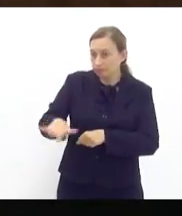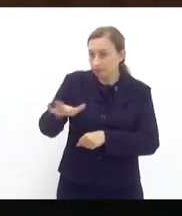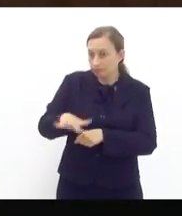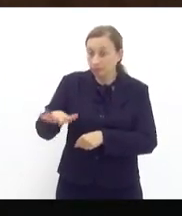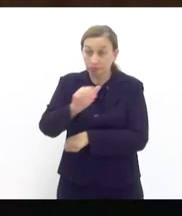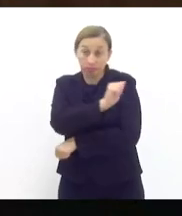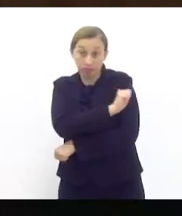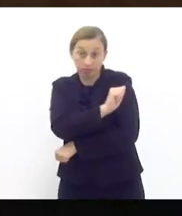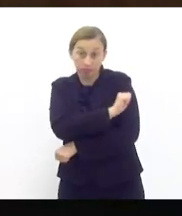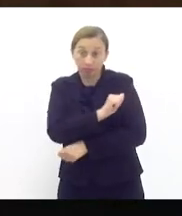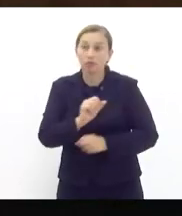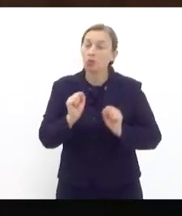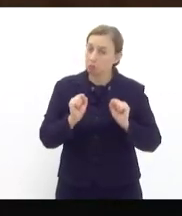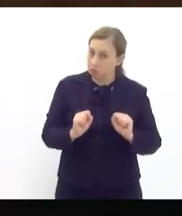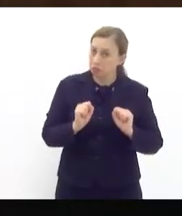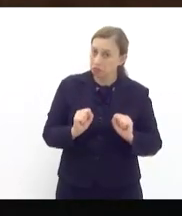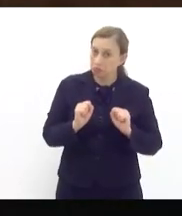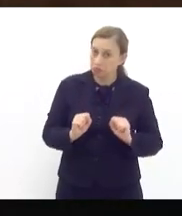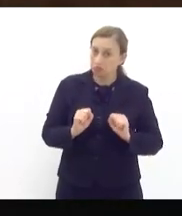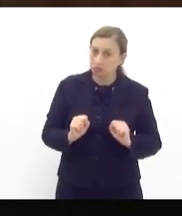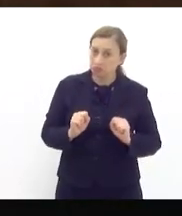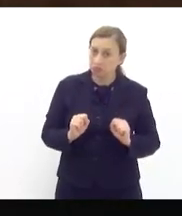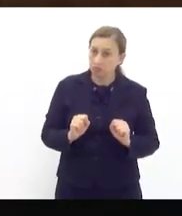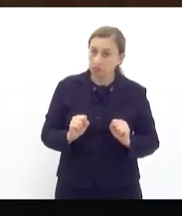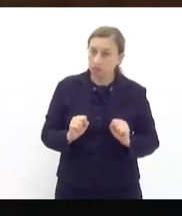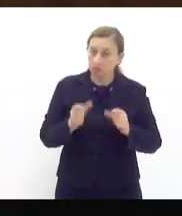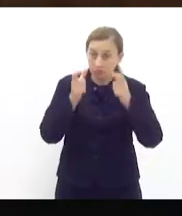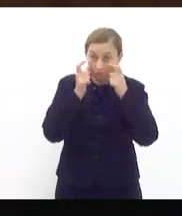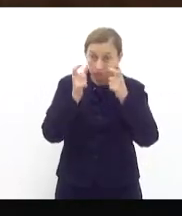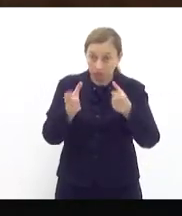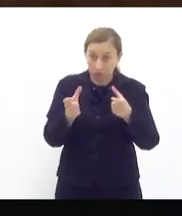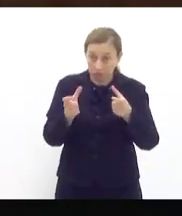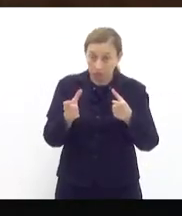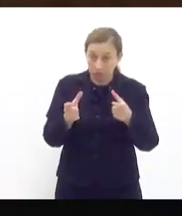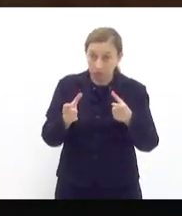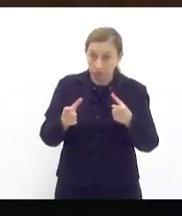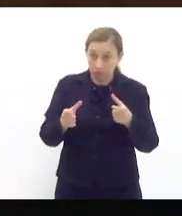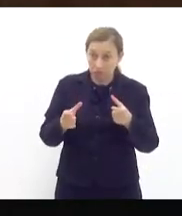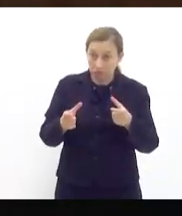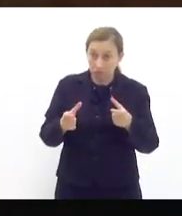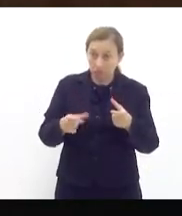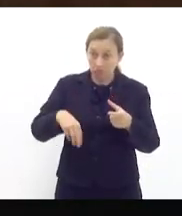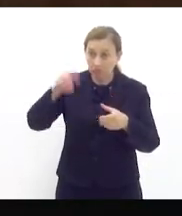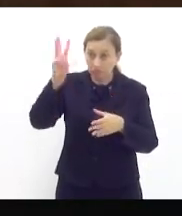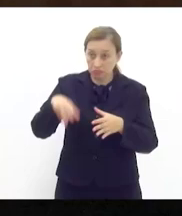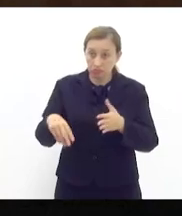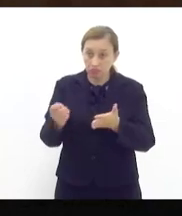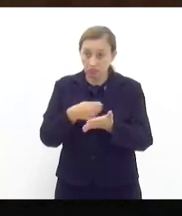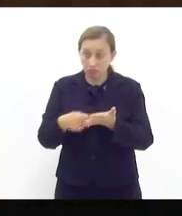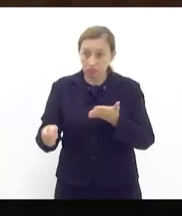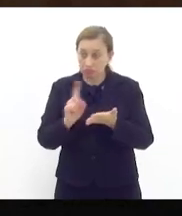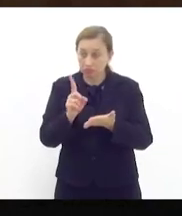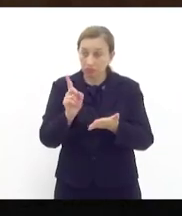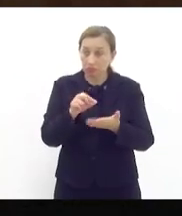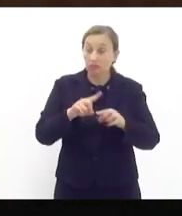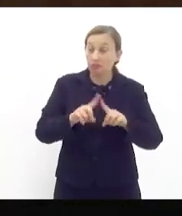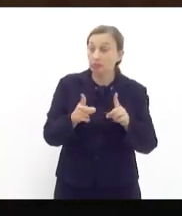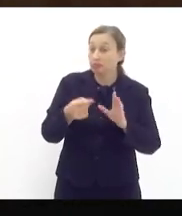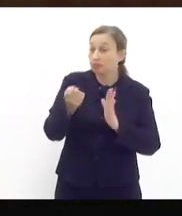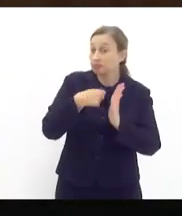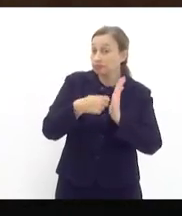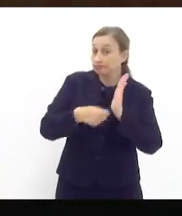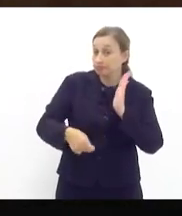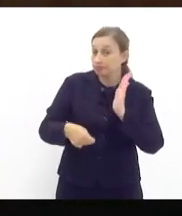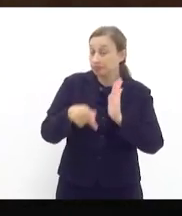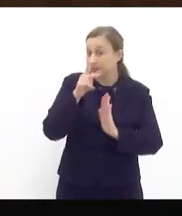aluno pode até ser que a intenção dos autores não seja essa mas o que está escrito aqui